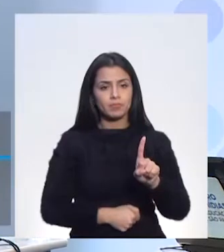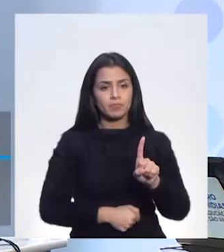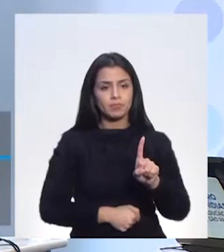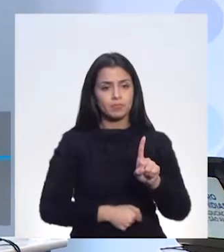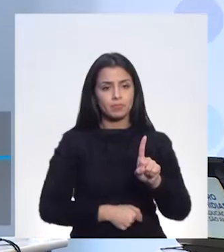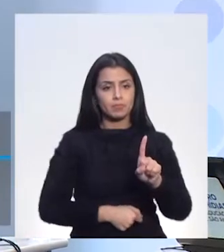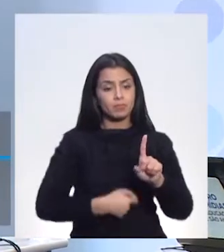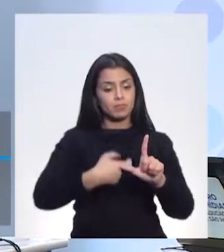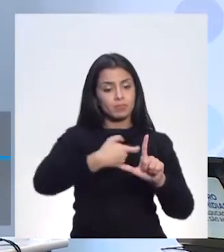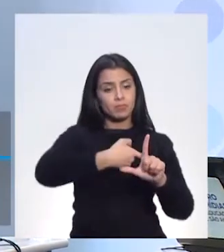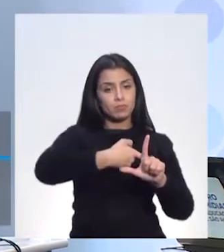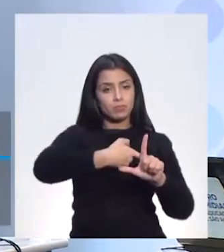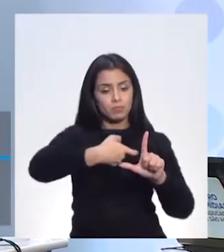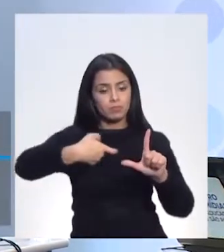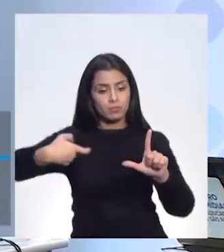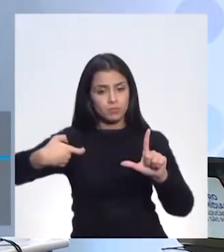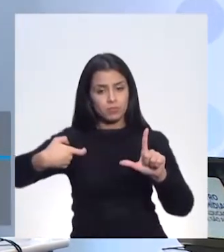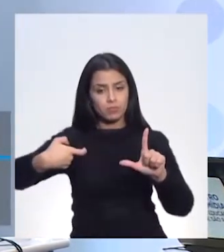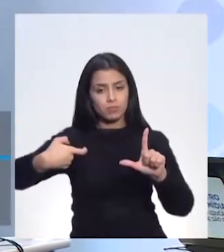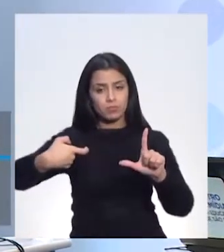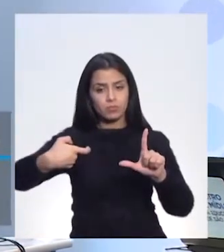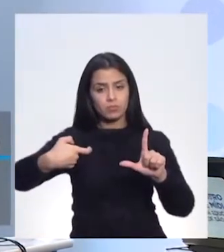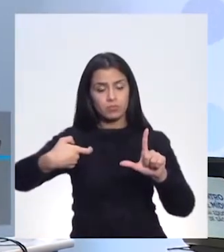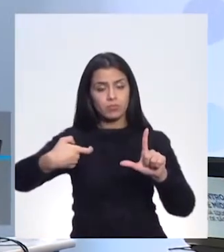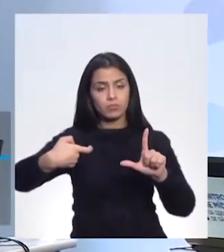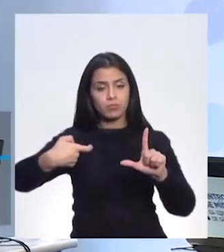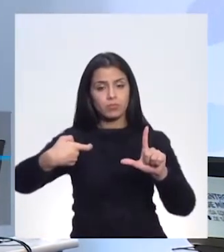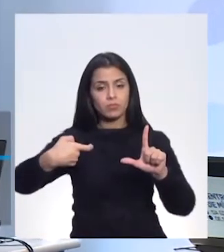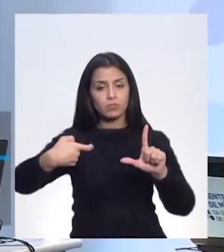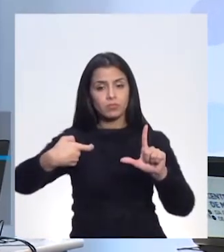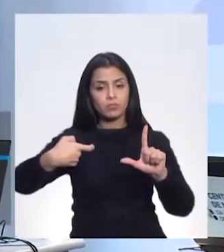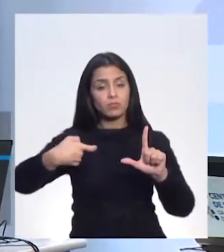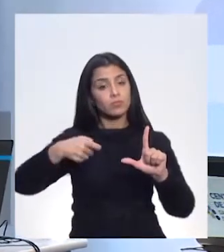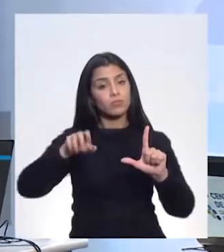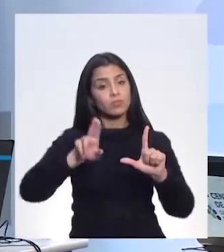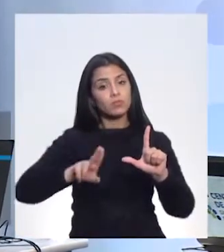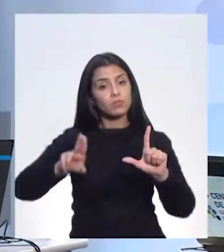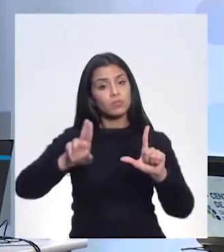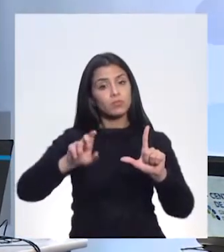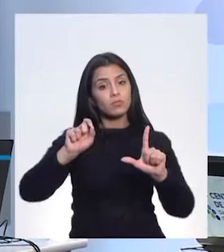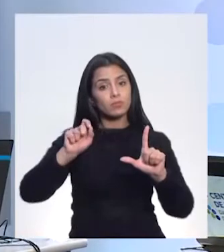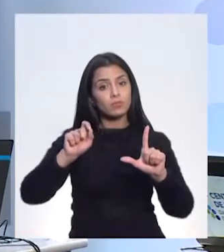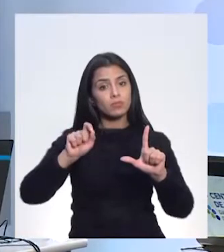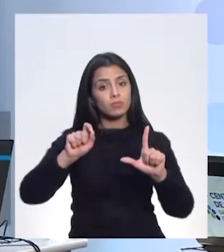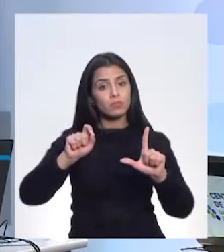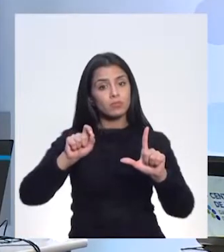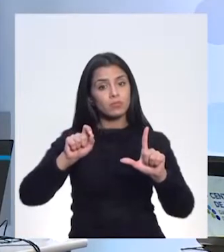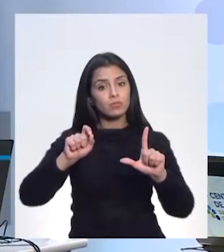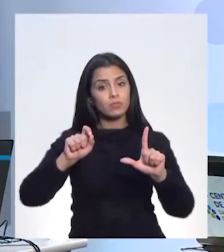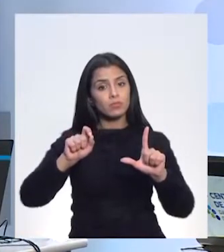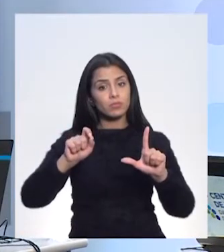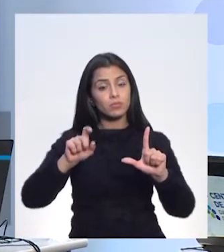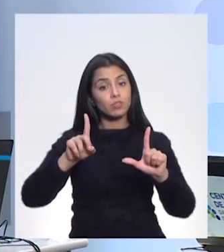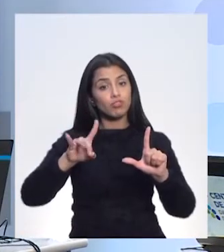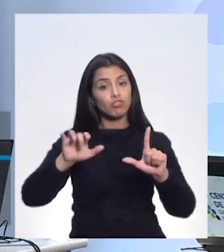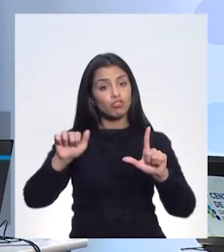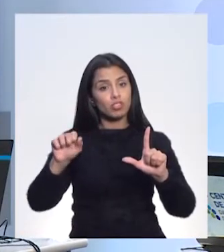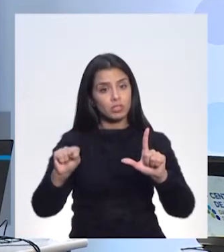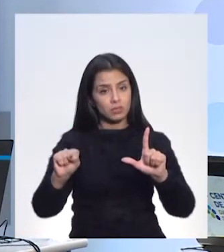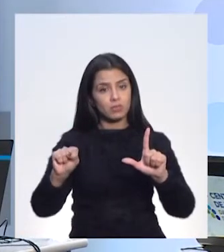E no eixo X, eu vou usar os dias.